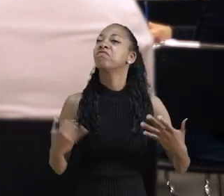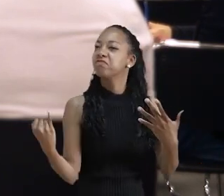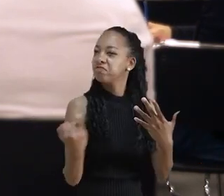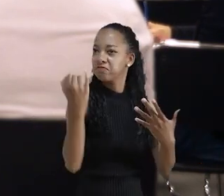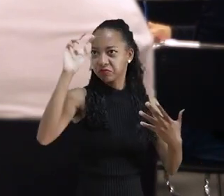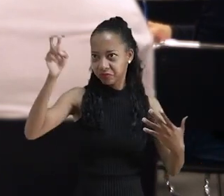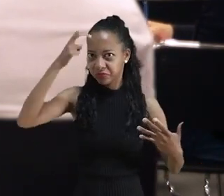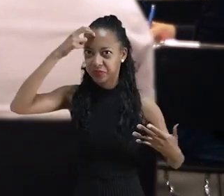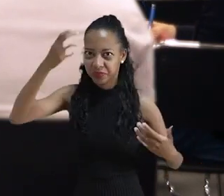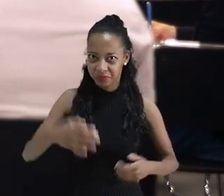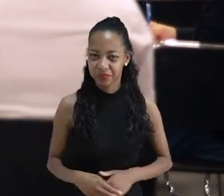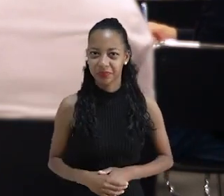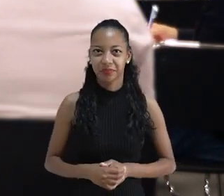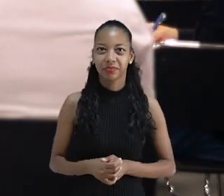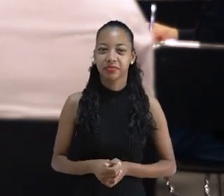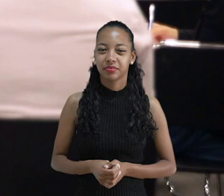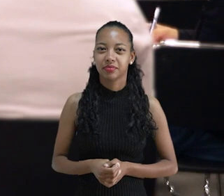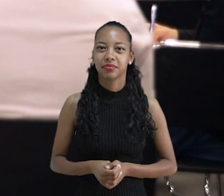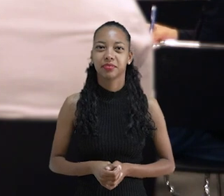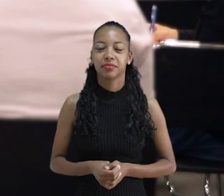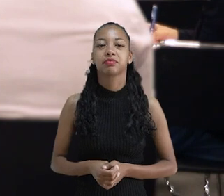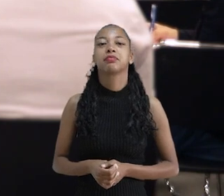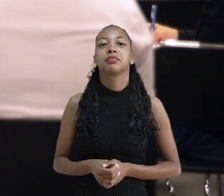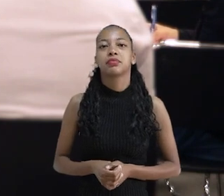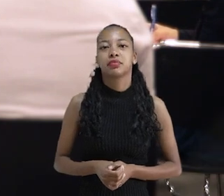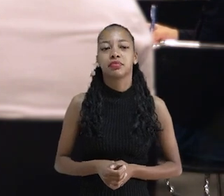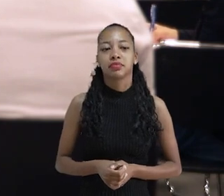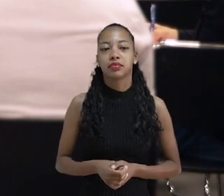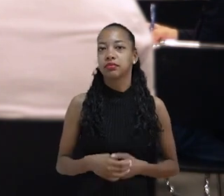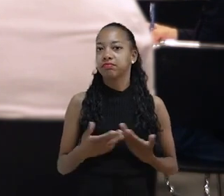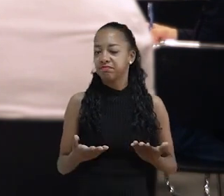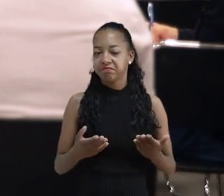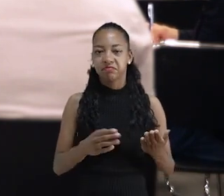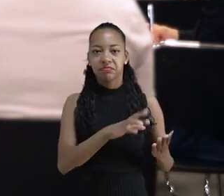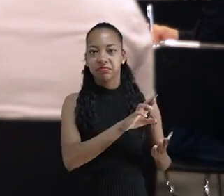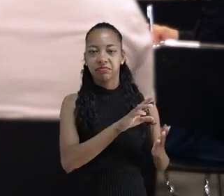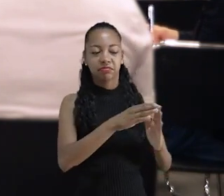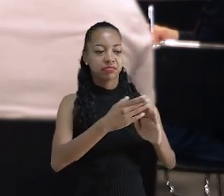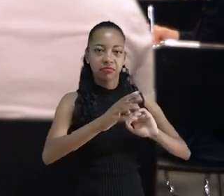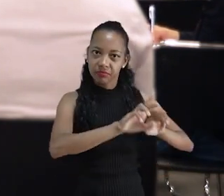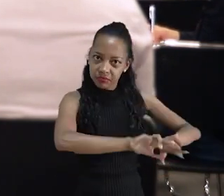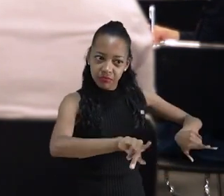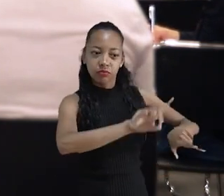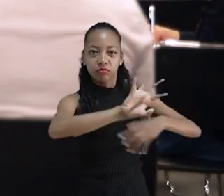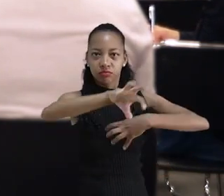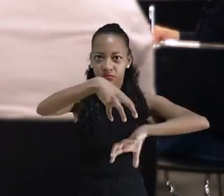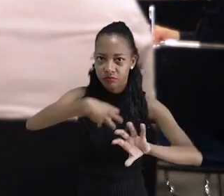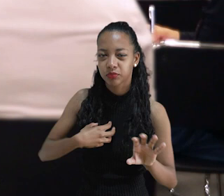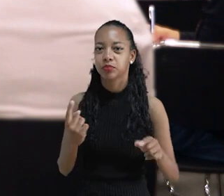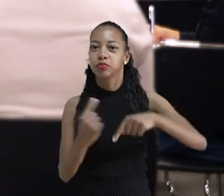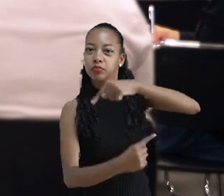errar para não desperdiçar do sentir e educar enquanto comunica da gambiarra hightech da afetividade